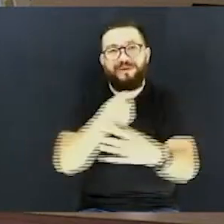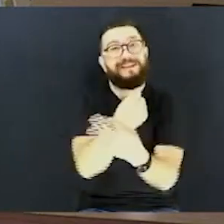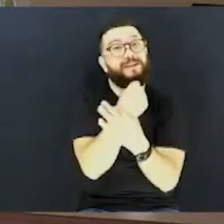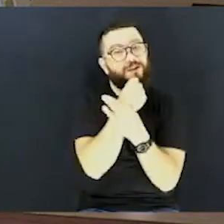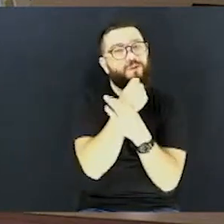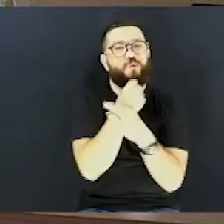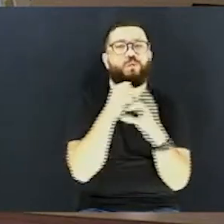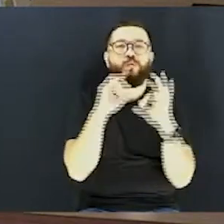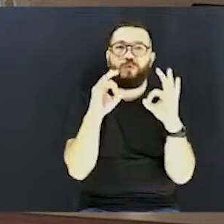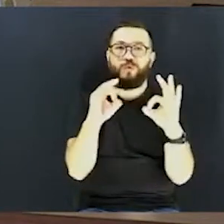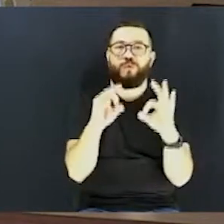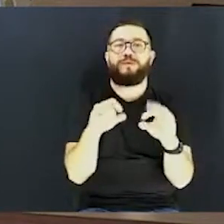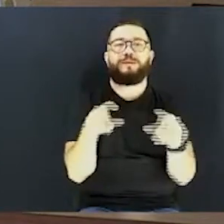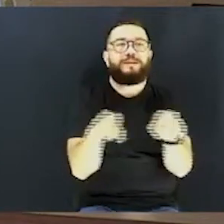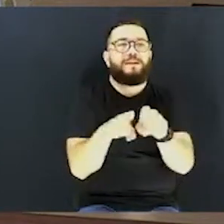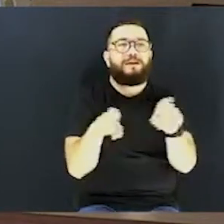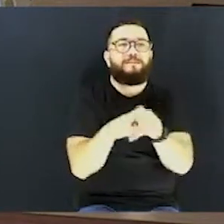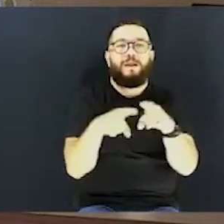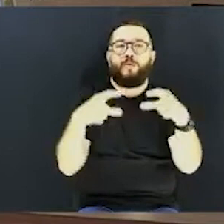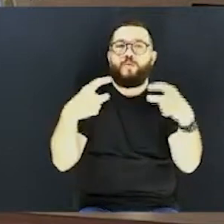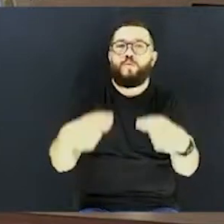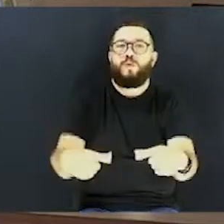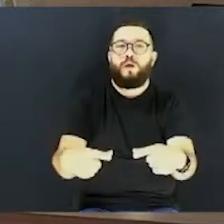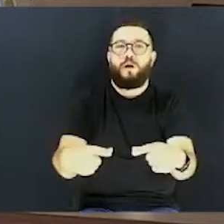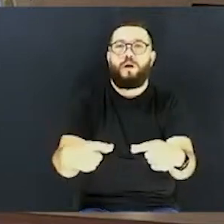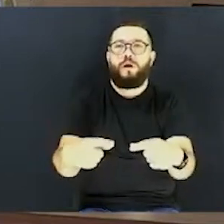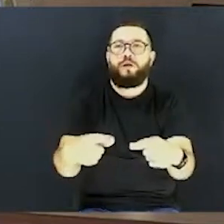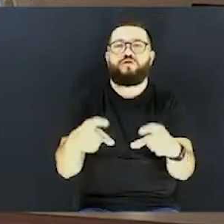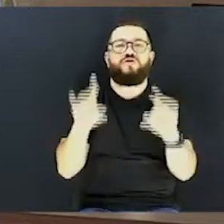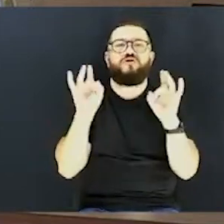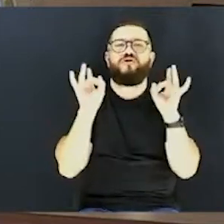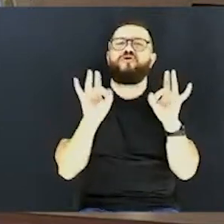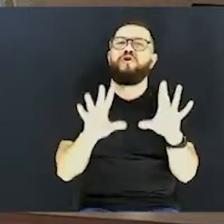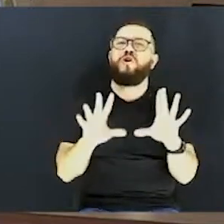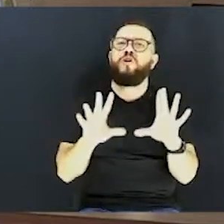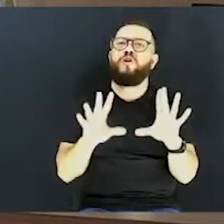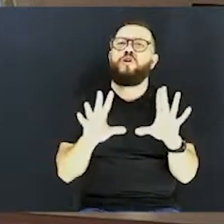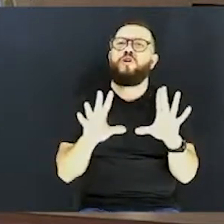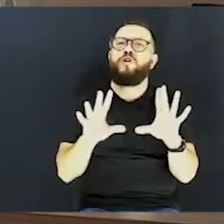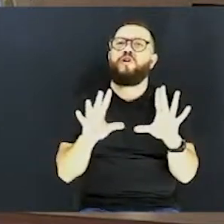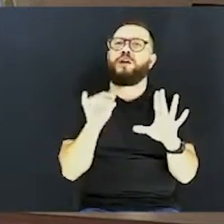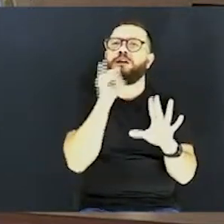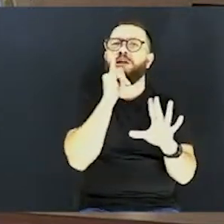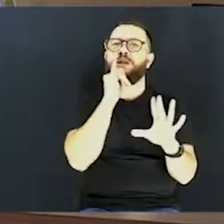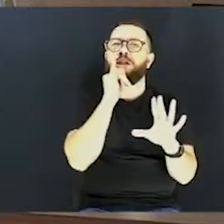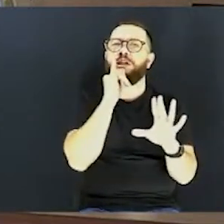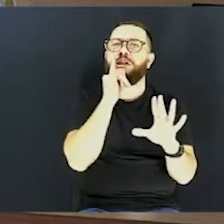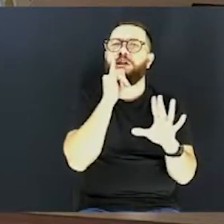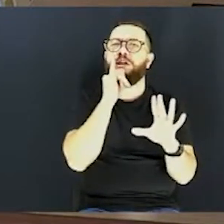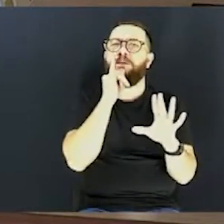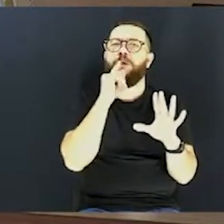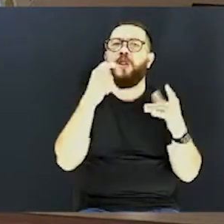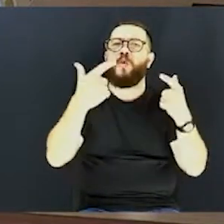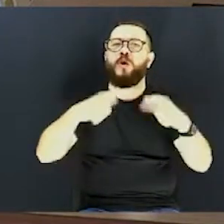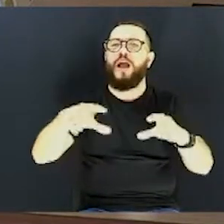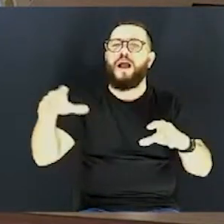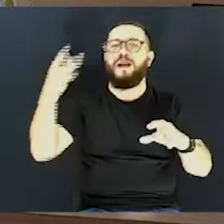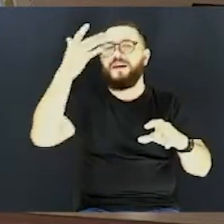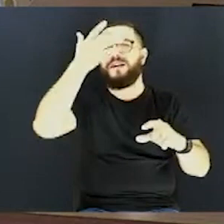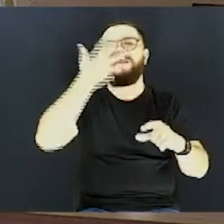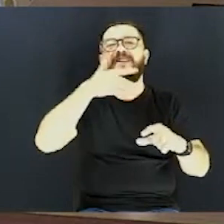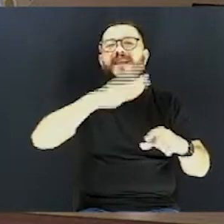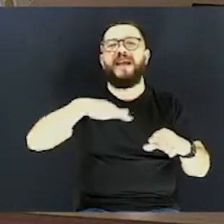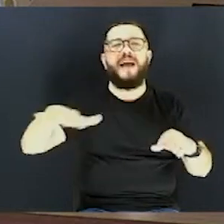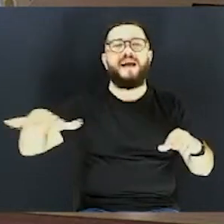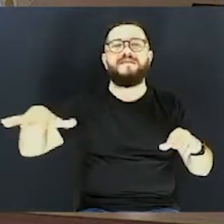só ali um lugar onde a criança fica, como algumas pessoas costumam chamar, um depósito de criança. Não é isso que a gente quer. A gente quer que esse